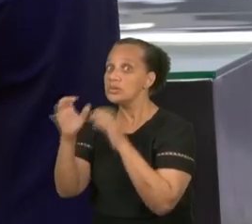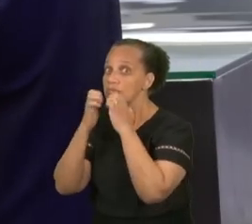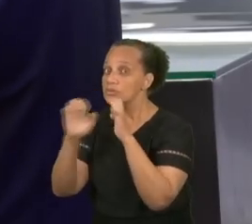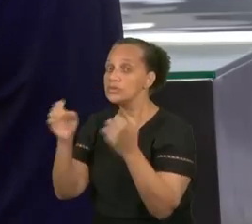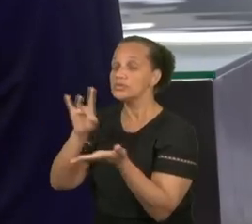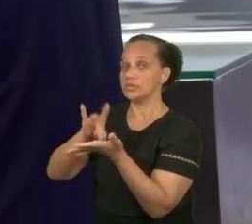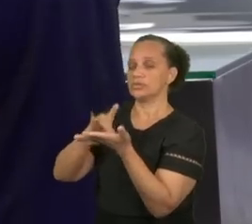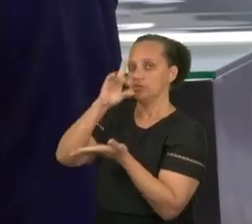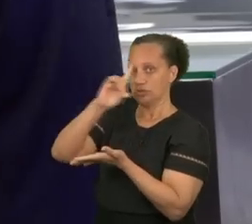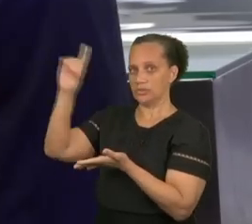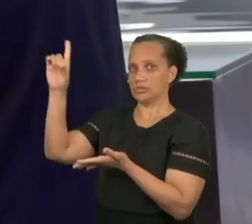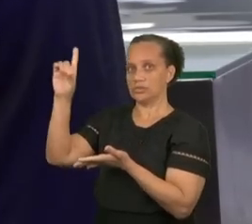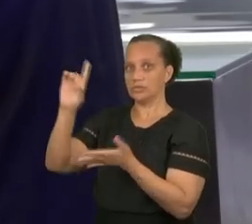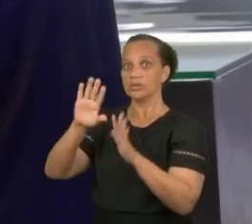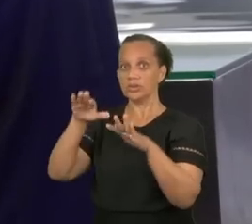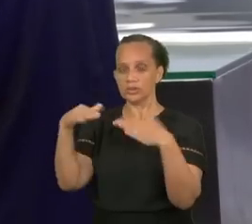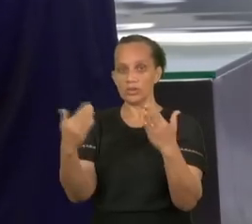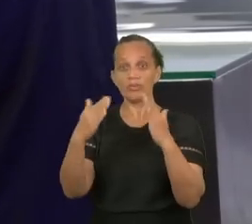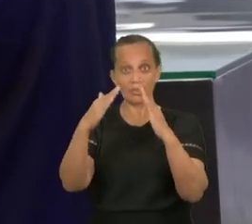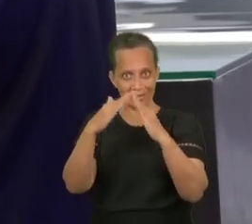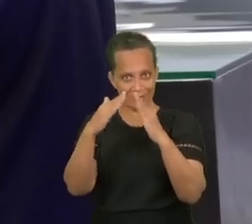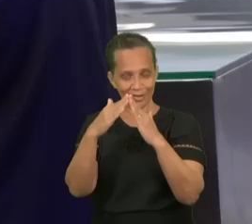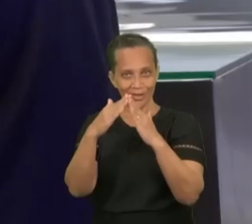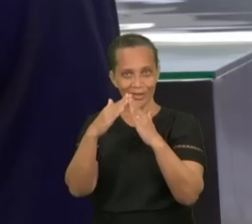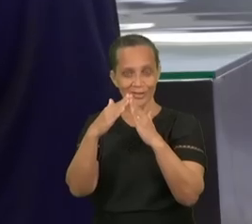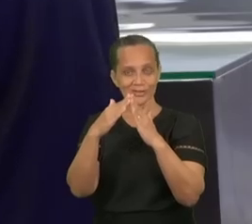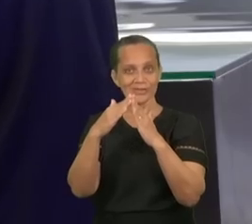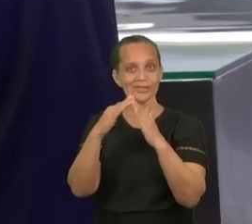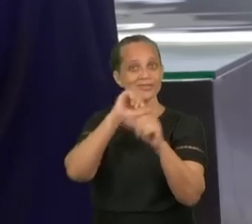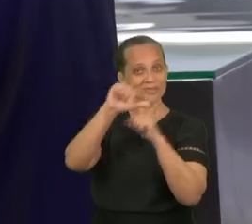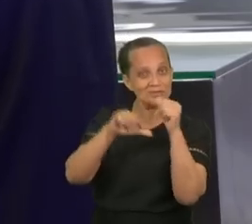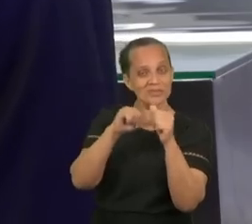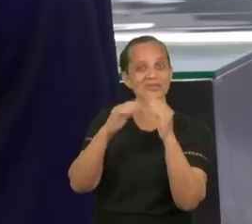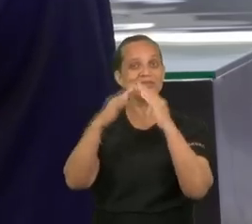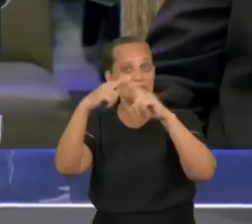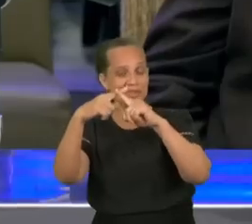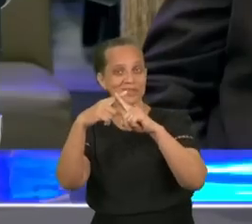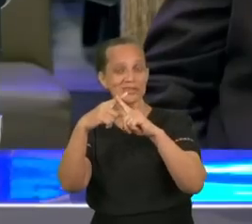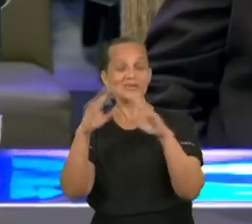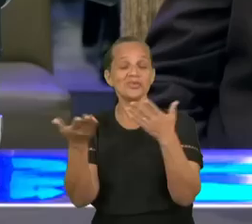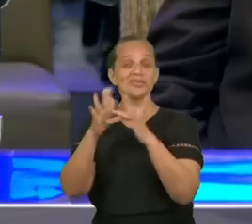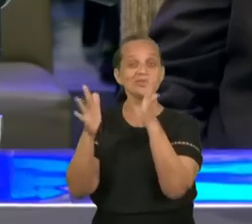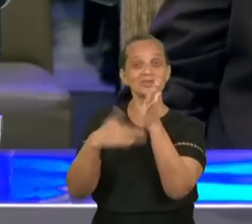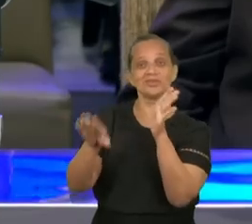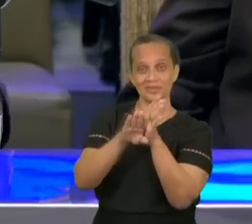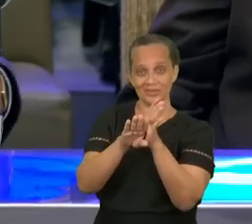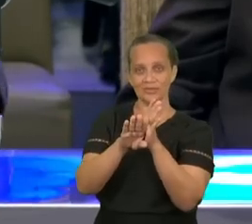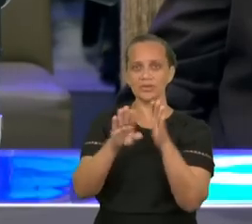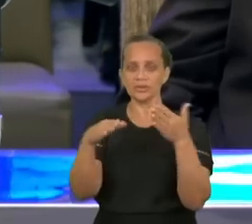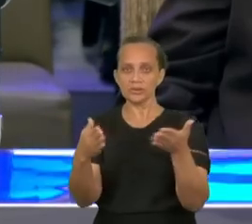irmãos a casa virava uma igreja quando Jesus chegava agora você vai e vai fazer o que eles fazem